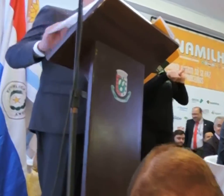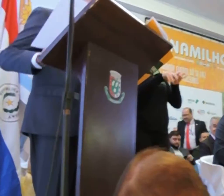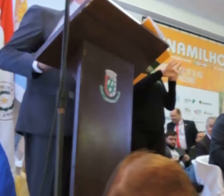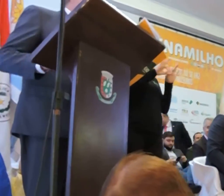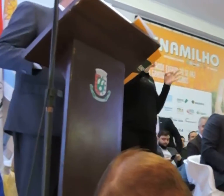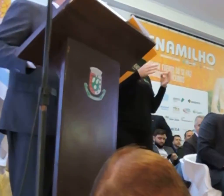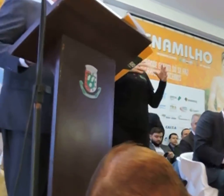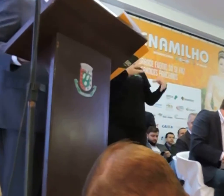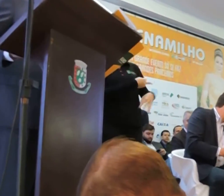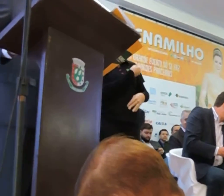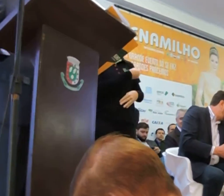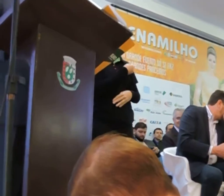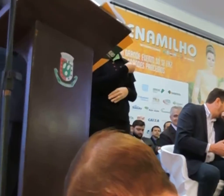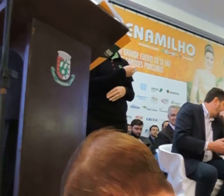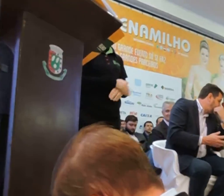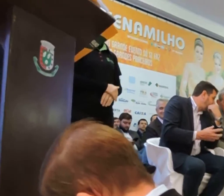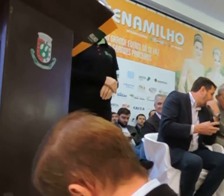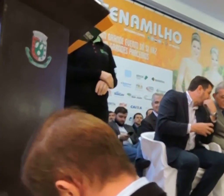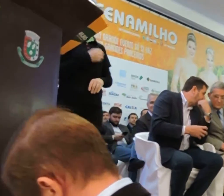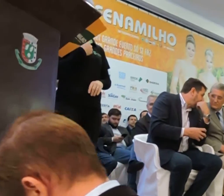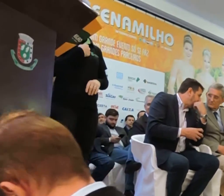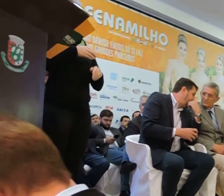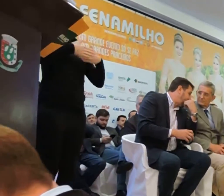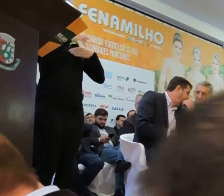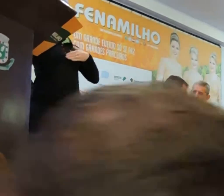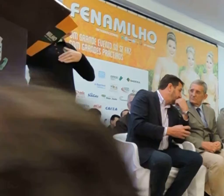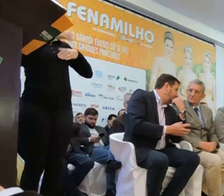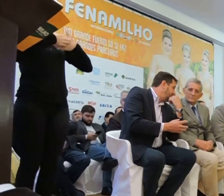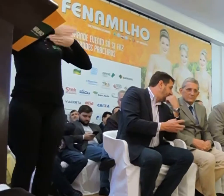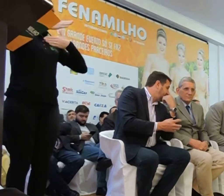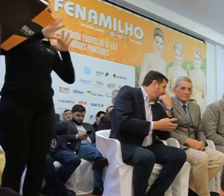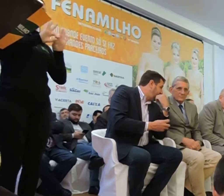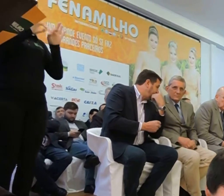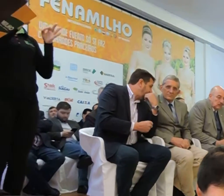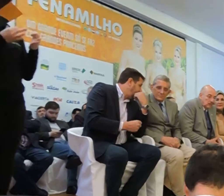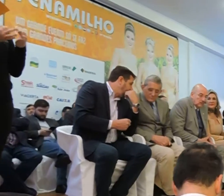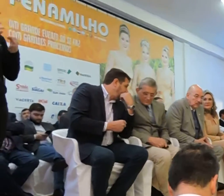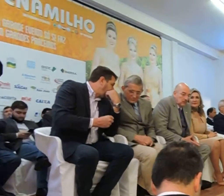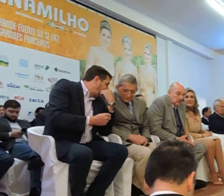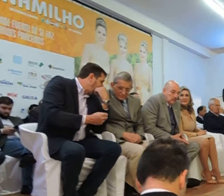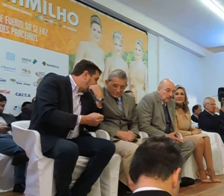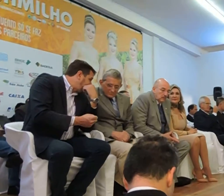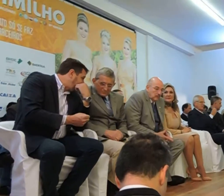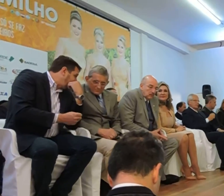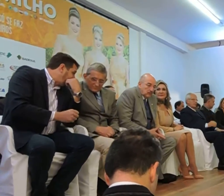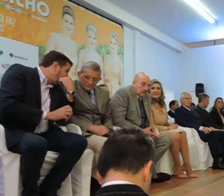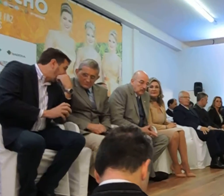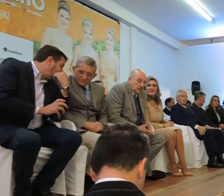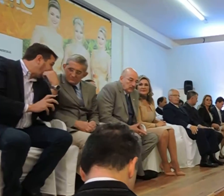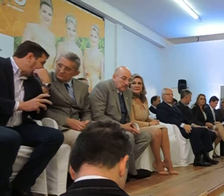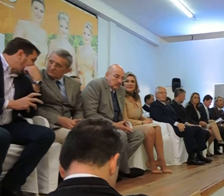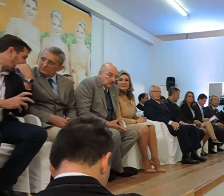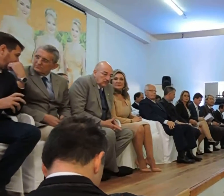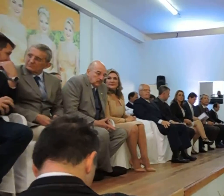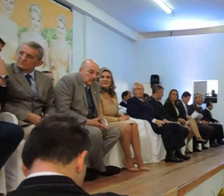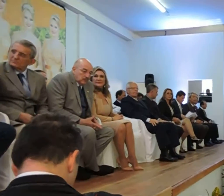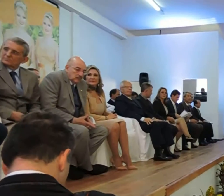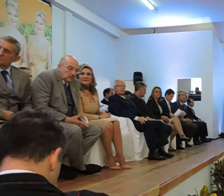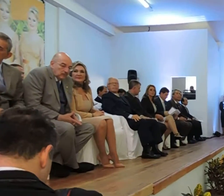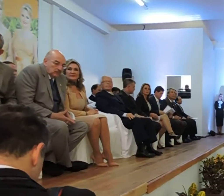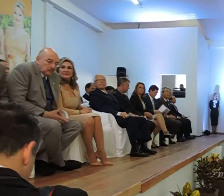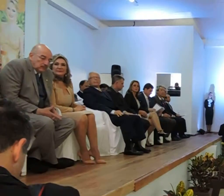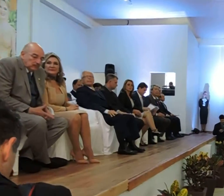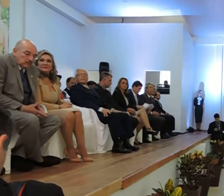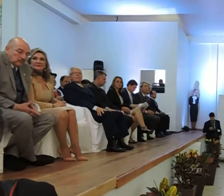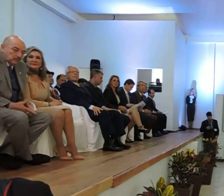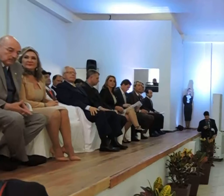a vida. Eu sou adepto à simplicidade, não ao simplismo. O simplismo é fugir